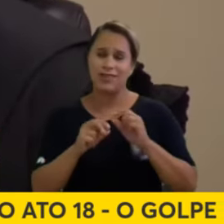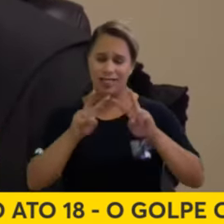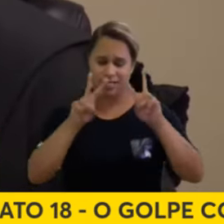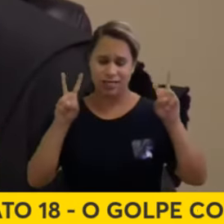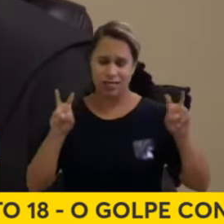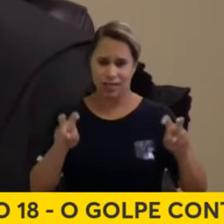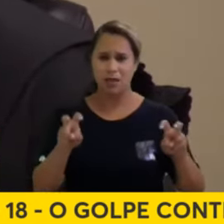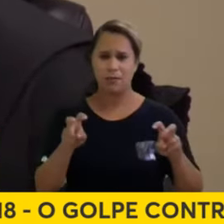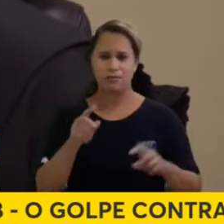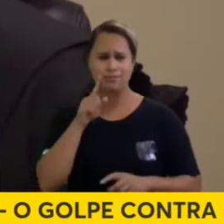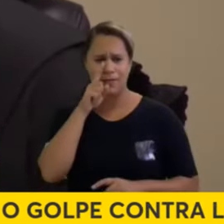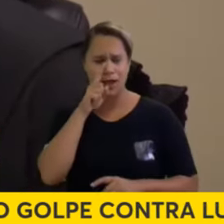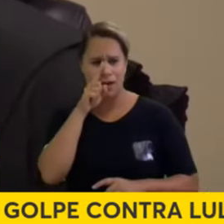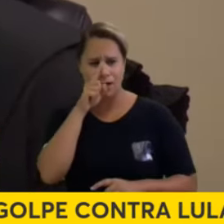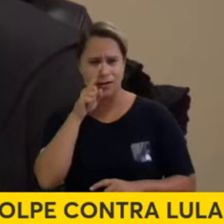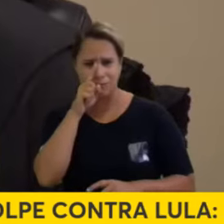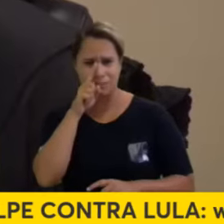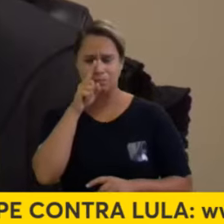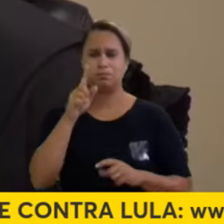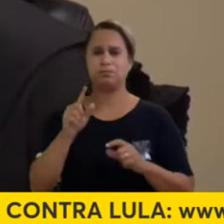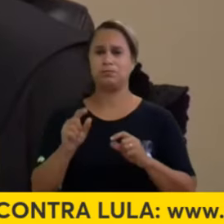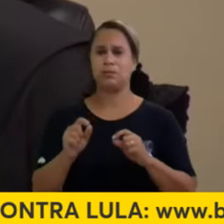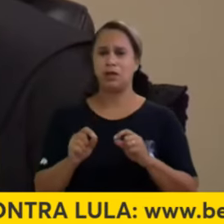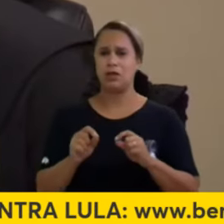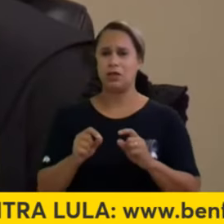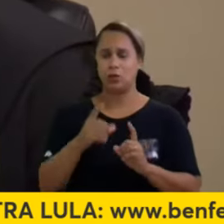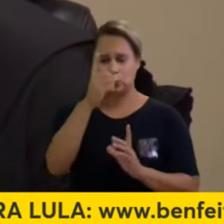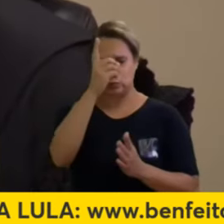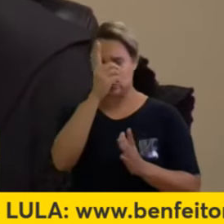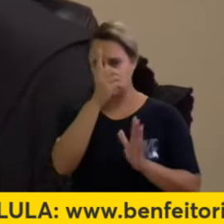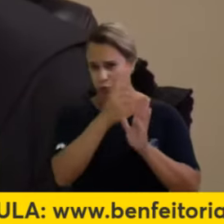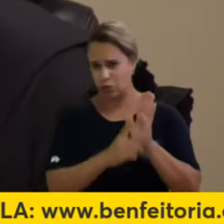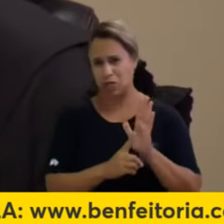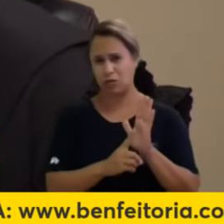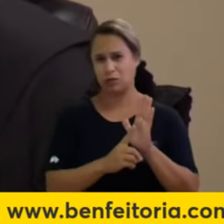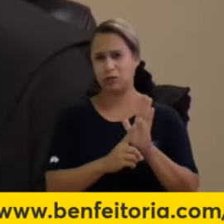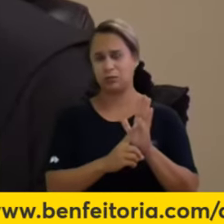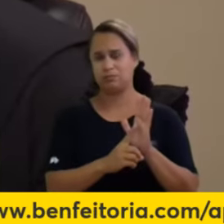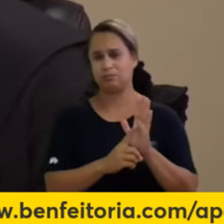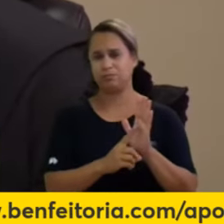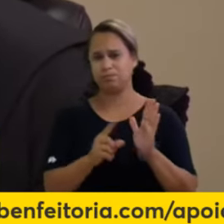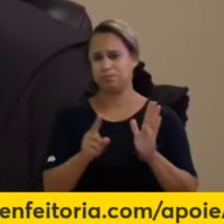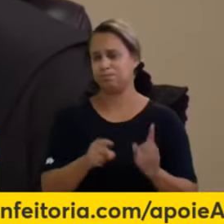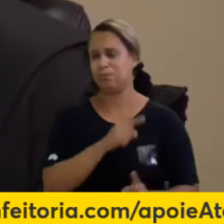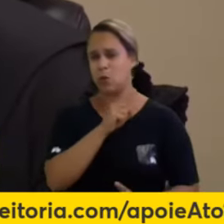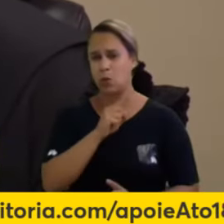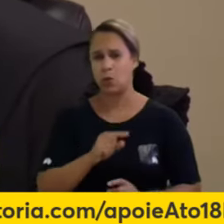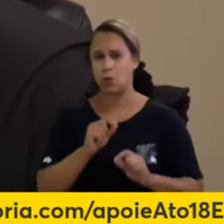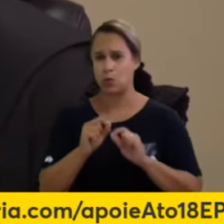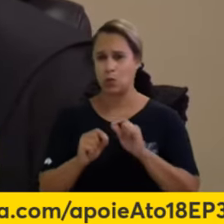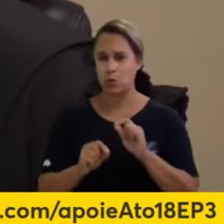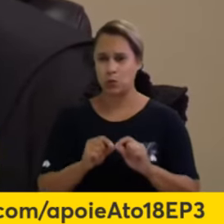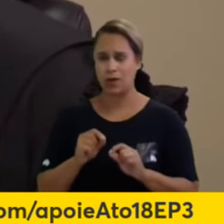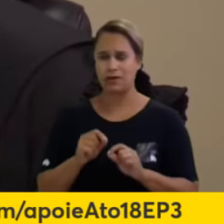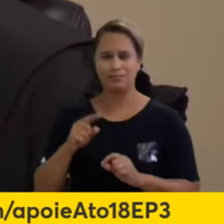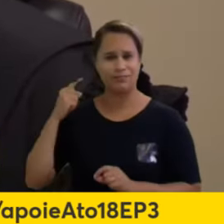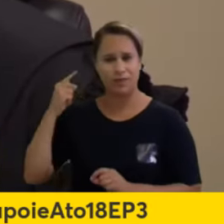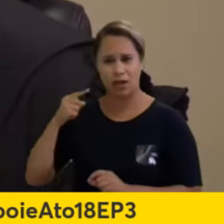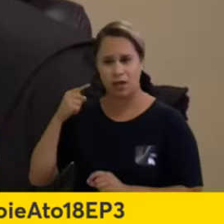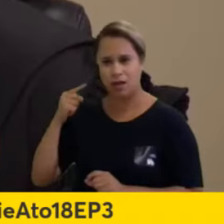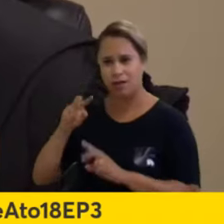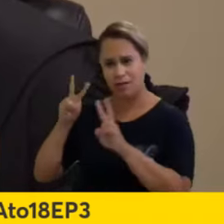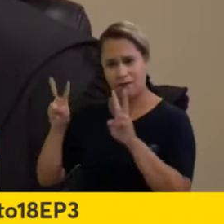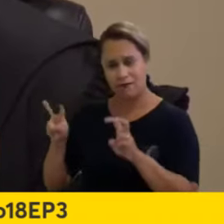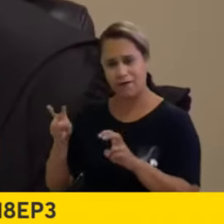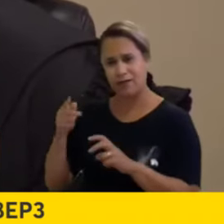de direitos em razão da cobertura midiática sobre o sistema de Justiça conforma leciona Vitório Manes advogado e professor da universidade de